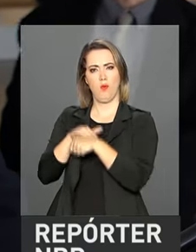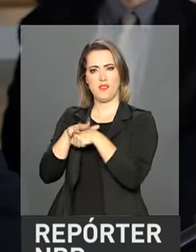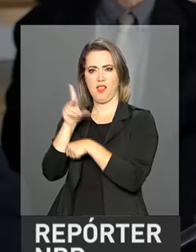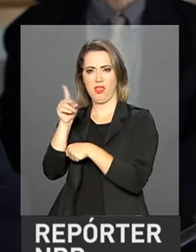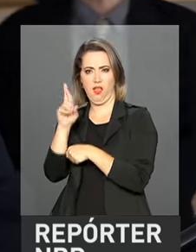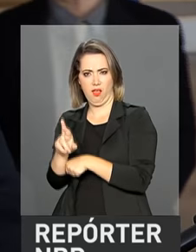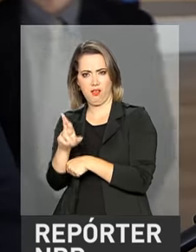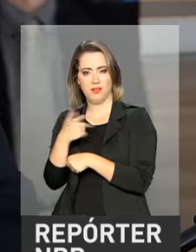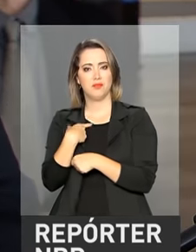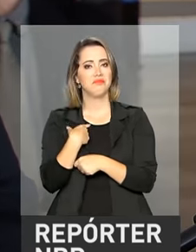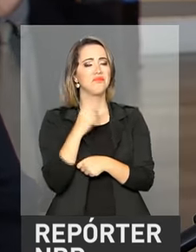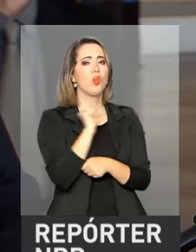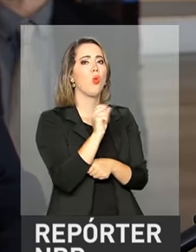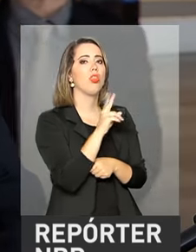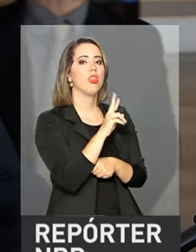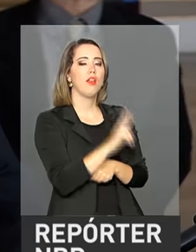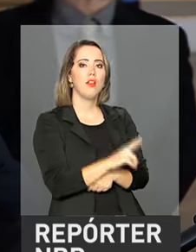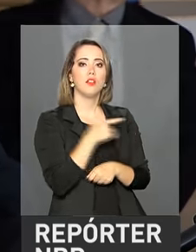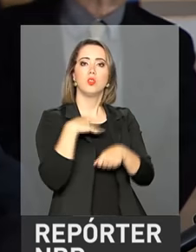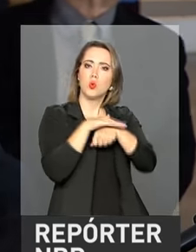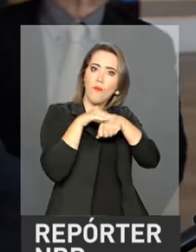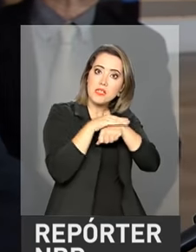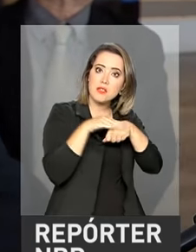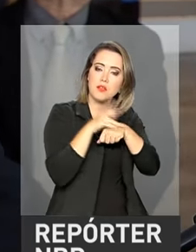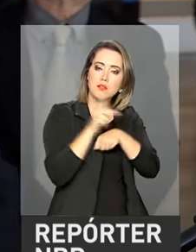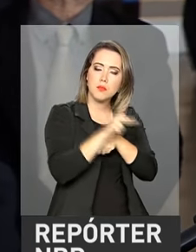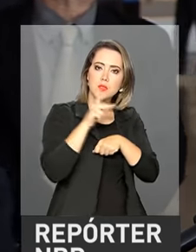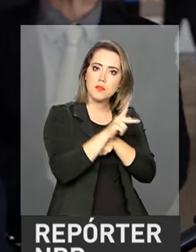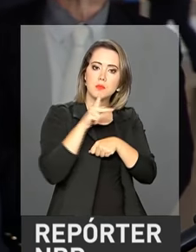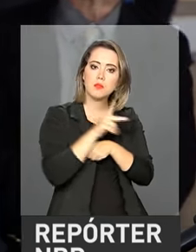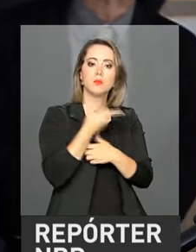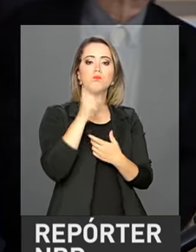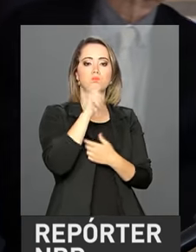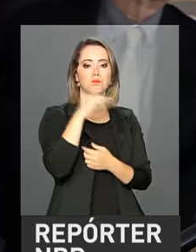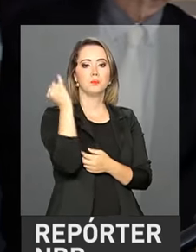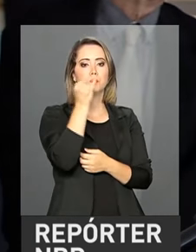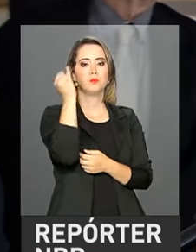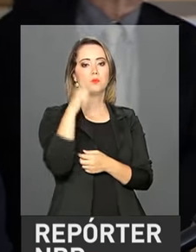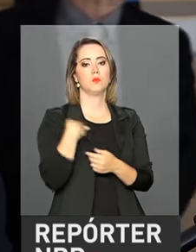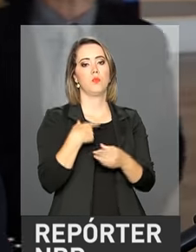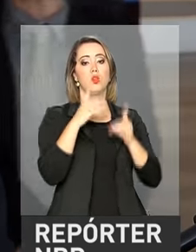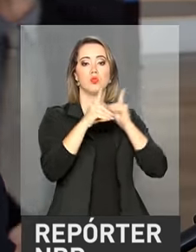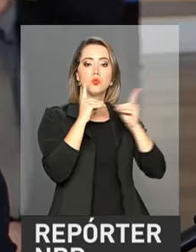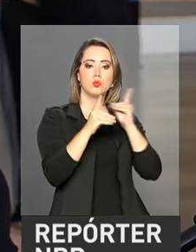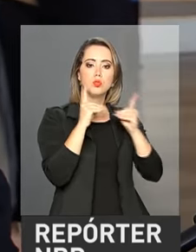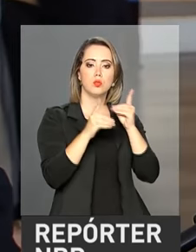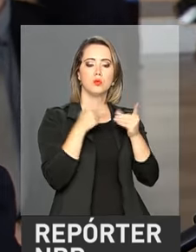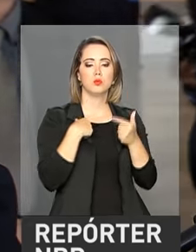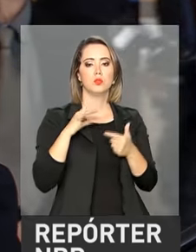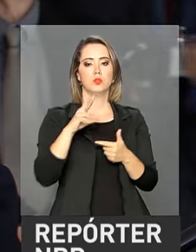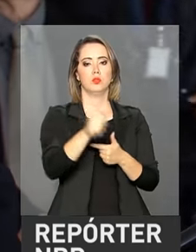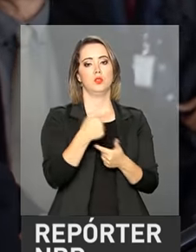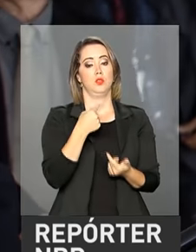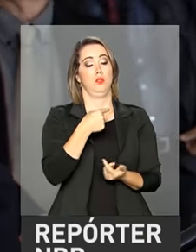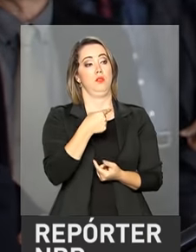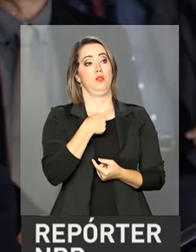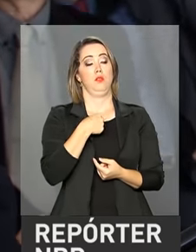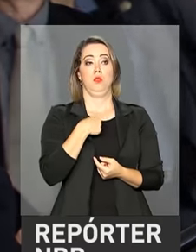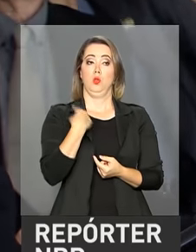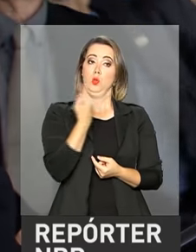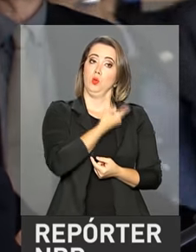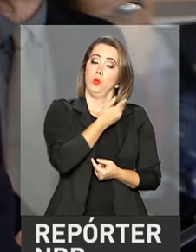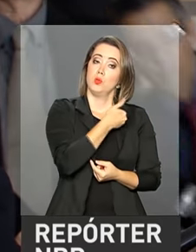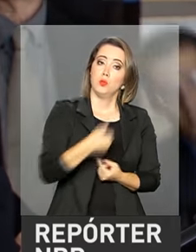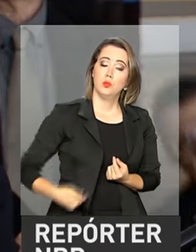Discutir a relação. Eu acho que sempre que discutir a relação, nós discutimos permanentemente. Né? O que mais eu faço é dialogar. Vocês sabem que é a tônica do nosso